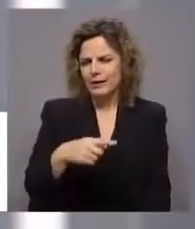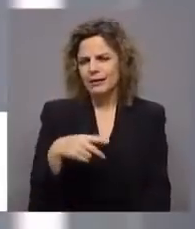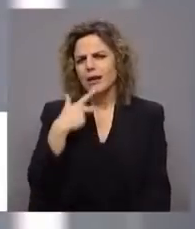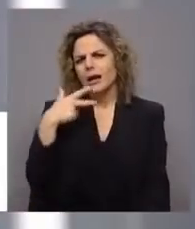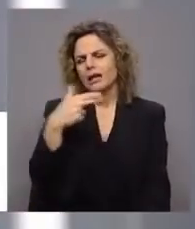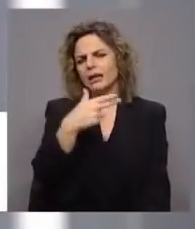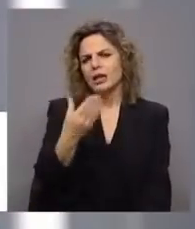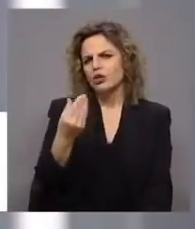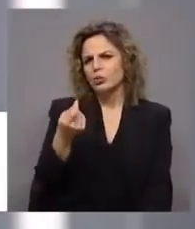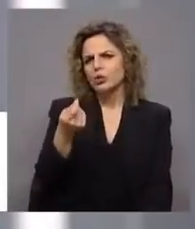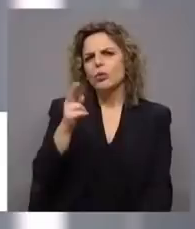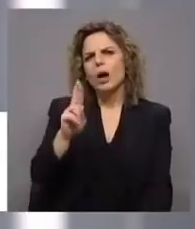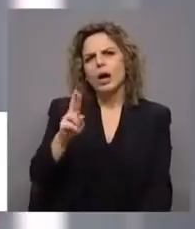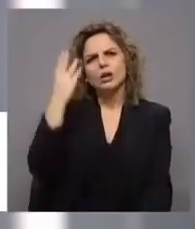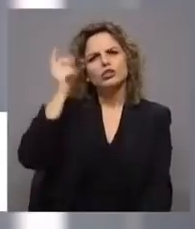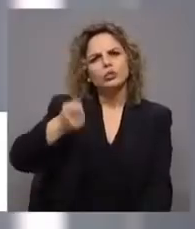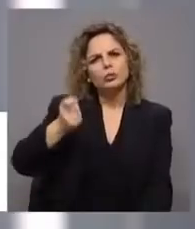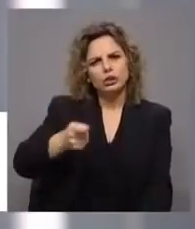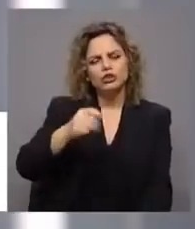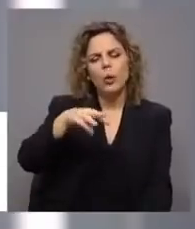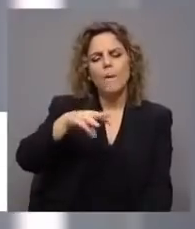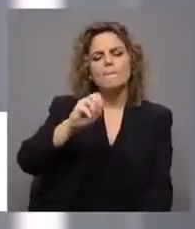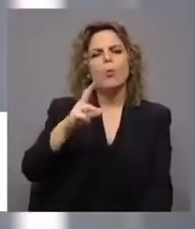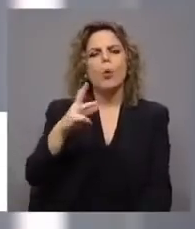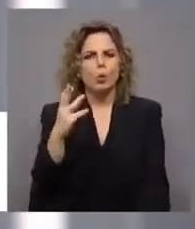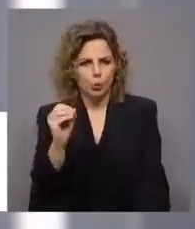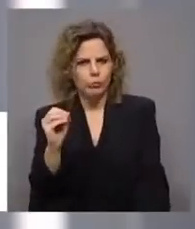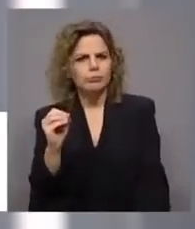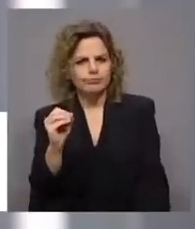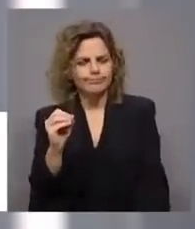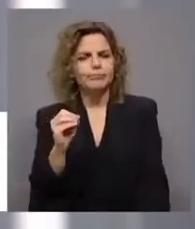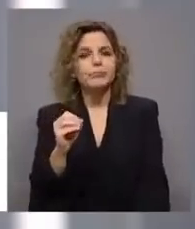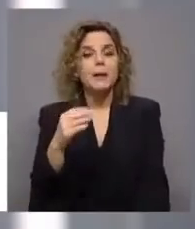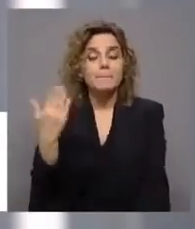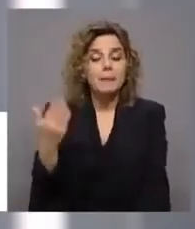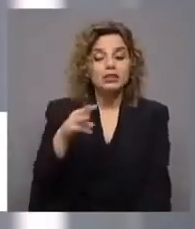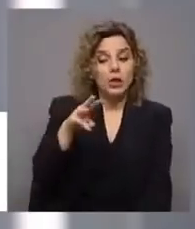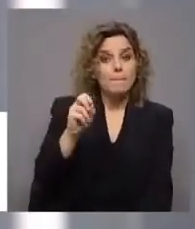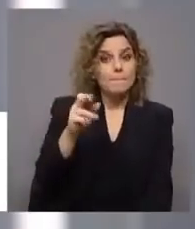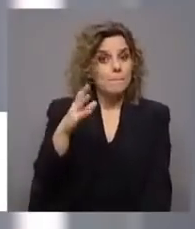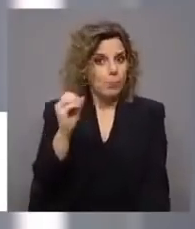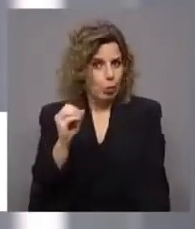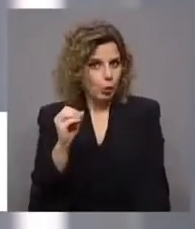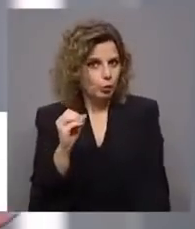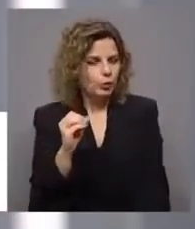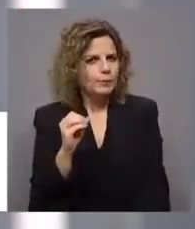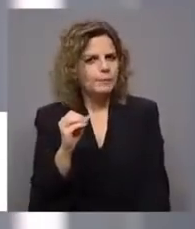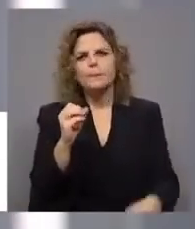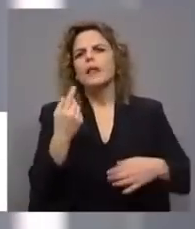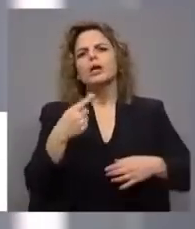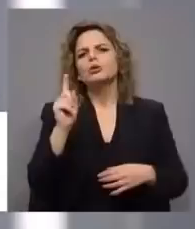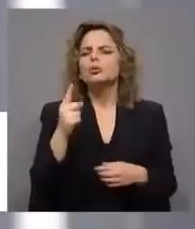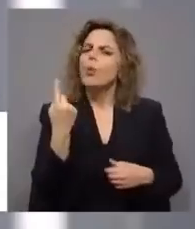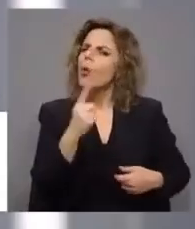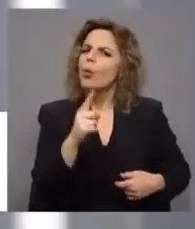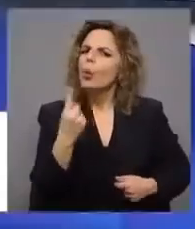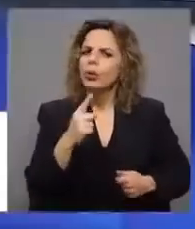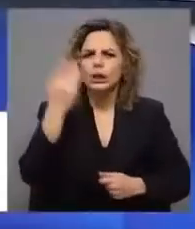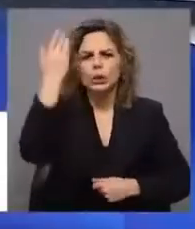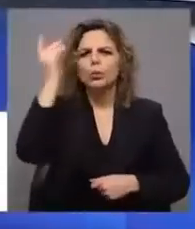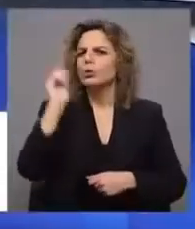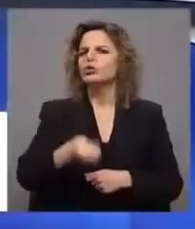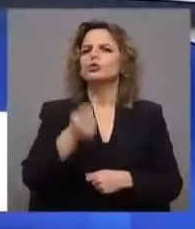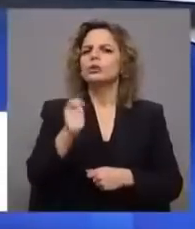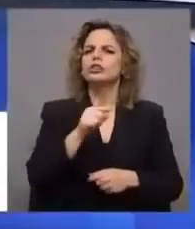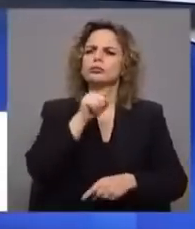ao ex-juiz Sérgio Moro. Acontece que não só Sérgio Moro não foi o único juiz a condená-lo